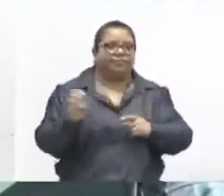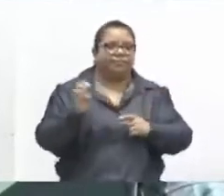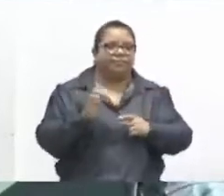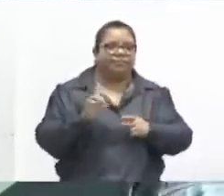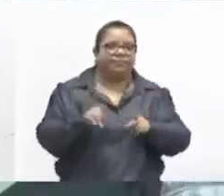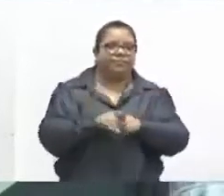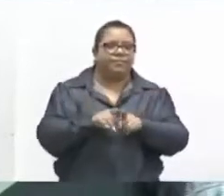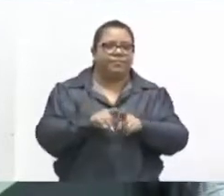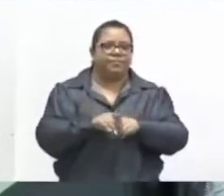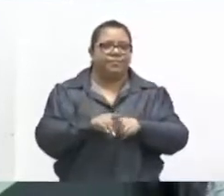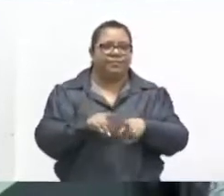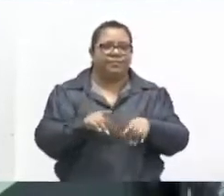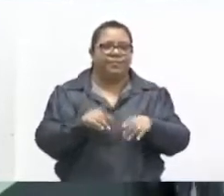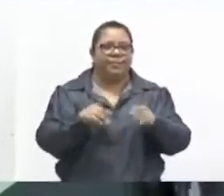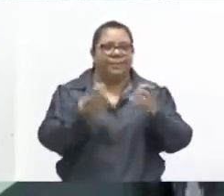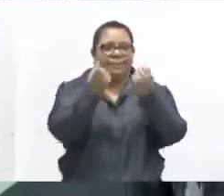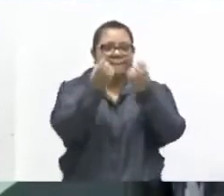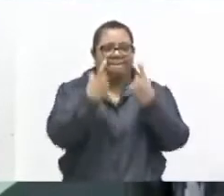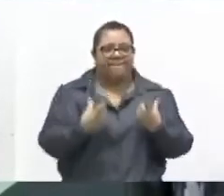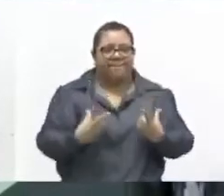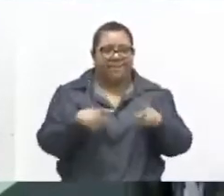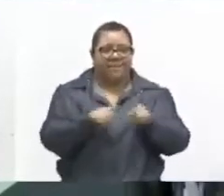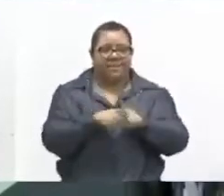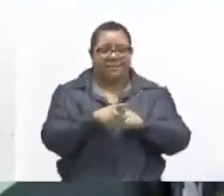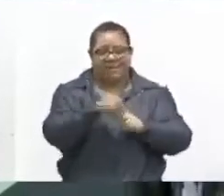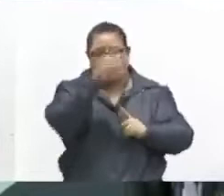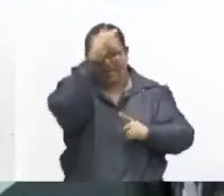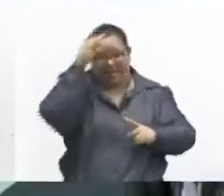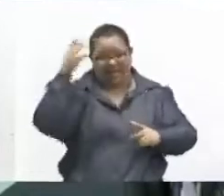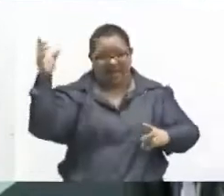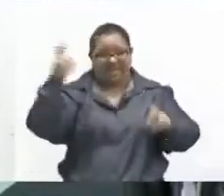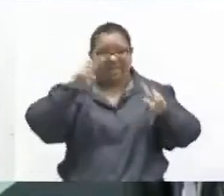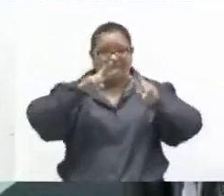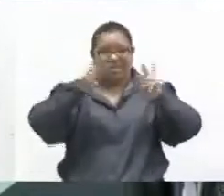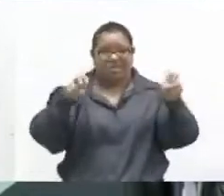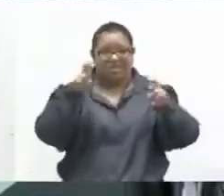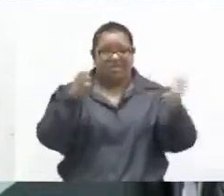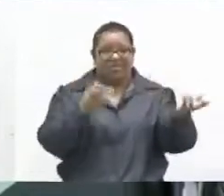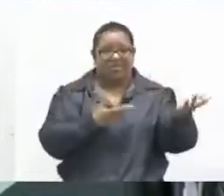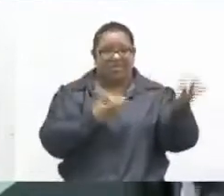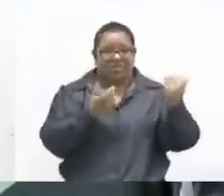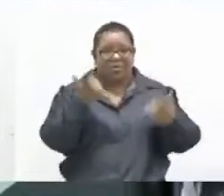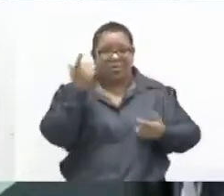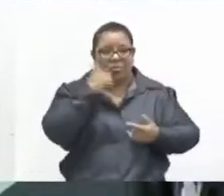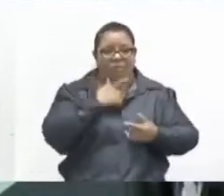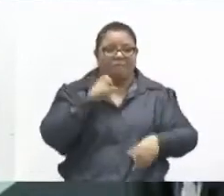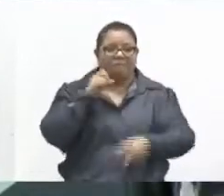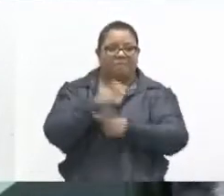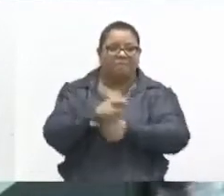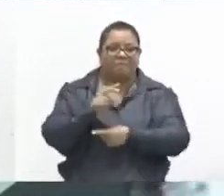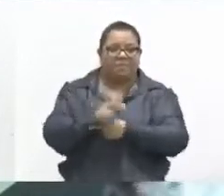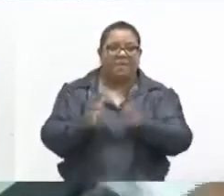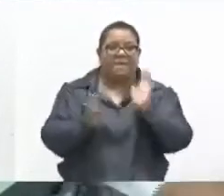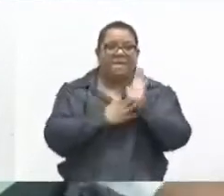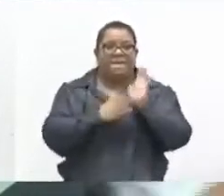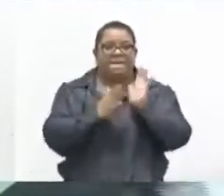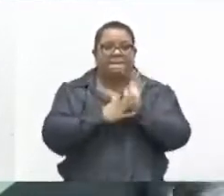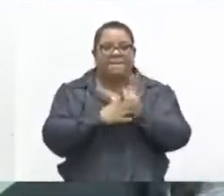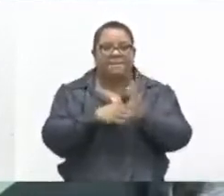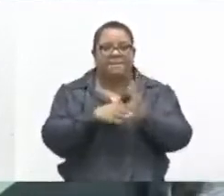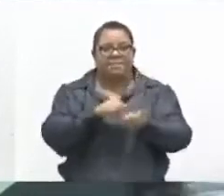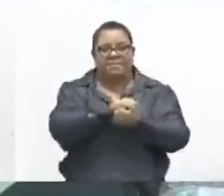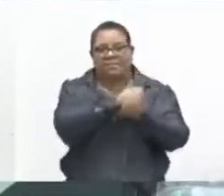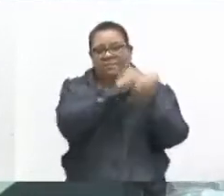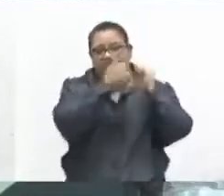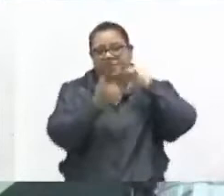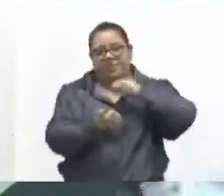mas também enquanto Assembleia Legislativa, enquanto Câmara Setorial Temática da Juventude, consegue diagnosticar isso e propor alternativas que a